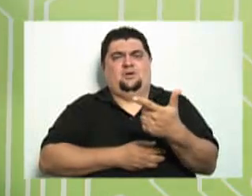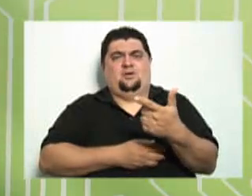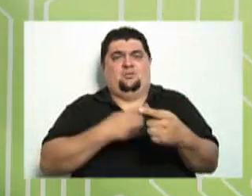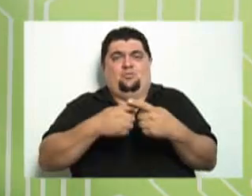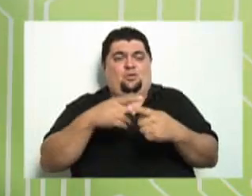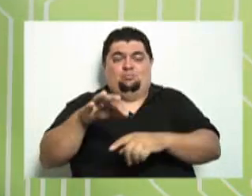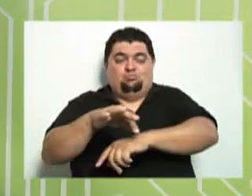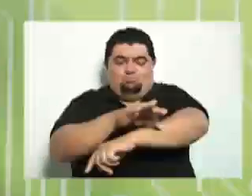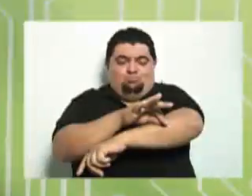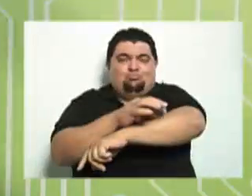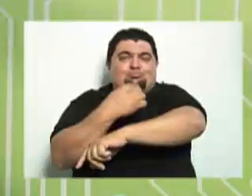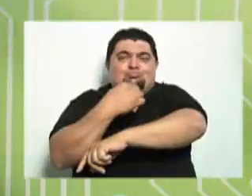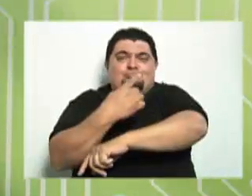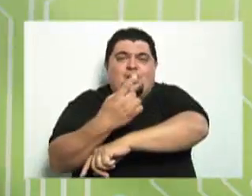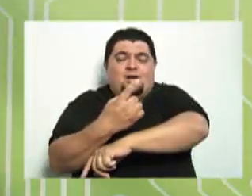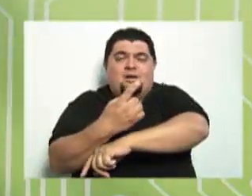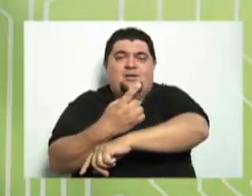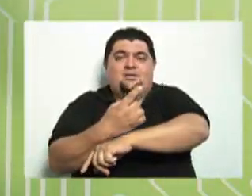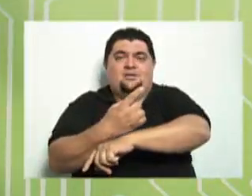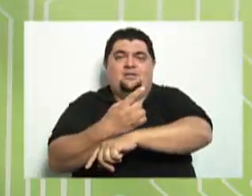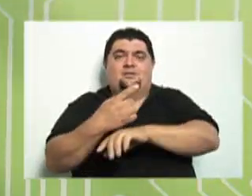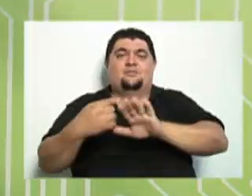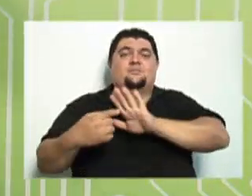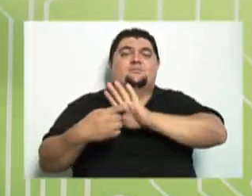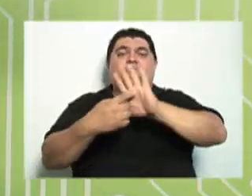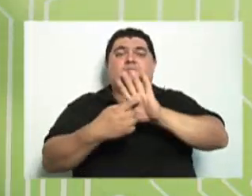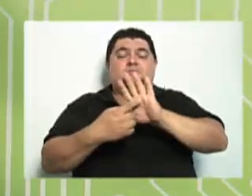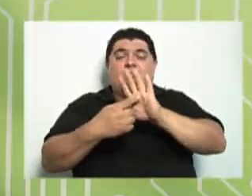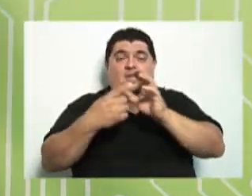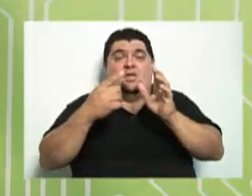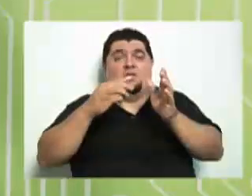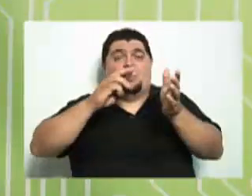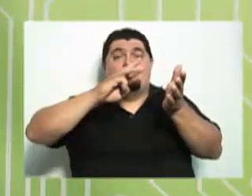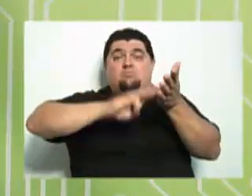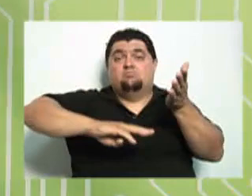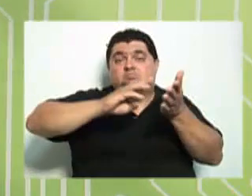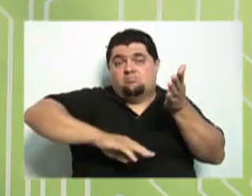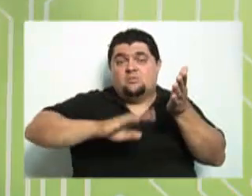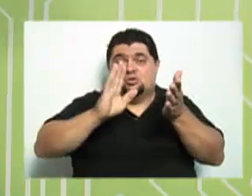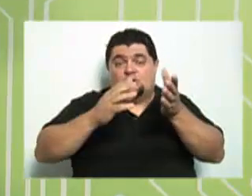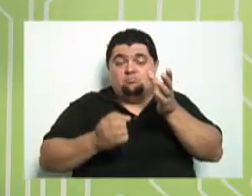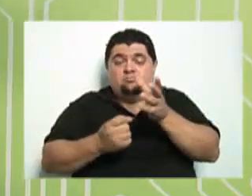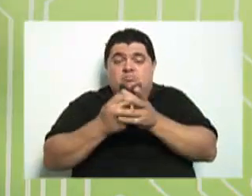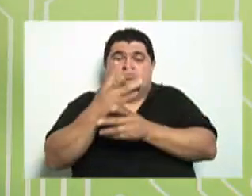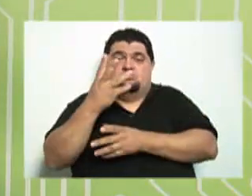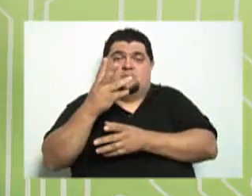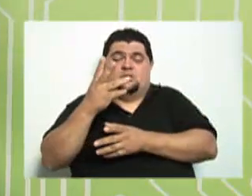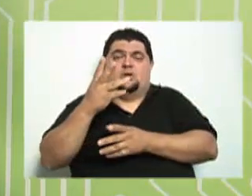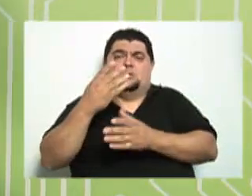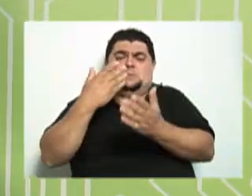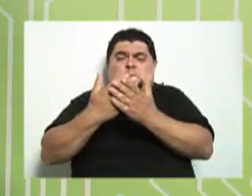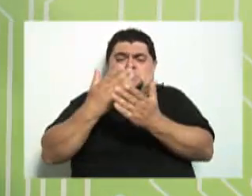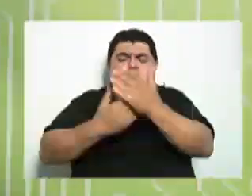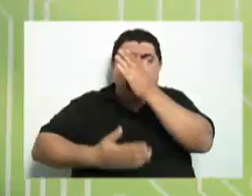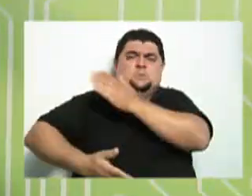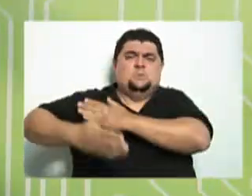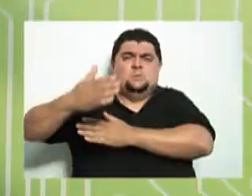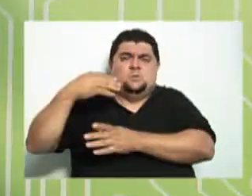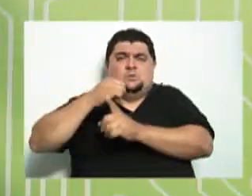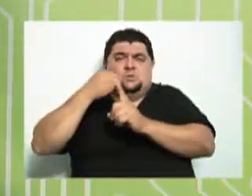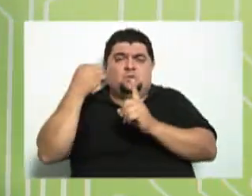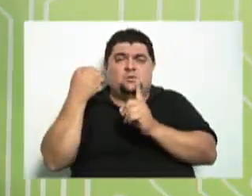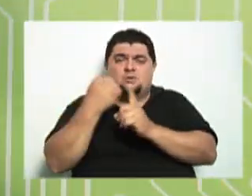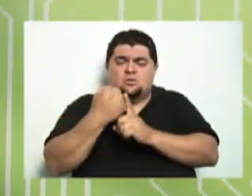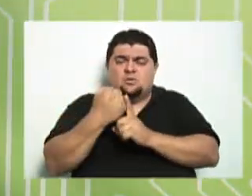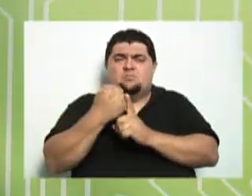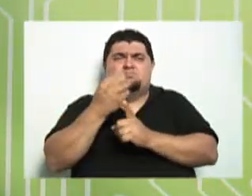régua para medir isso. E aqui a gente vai apresentar para vocês uma metodologia que surgiu, baseada em estudos sociais, que tenta indicar,